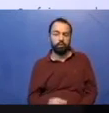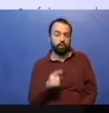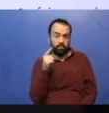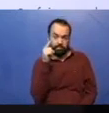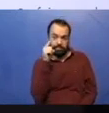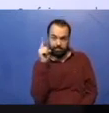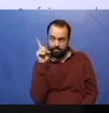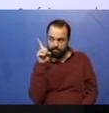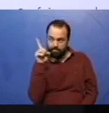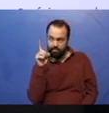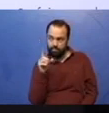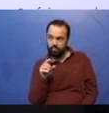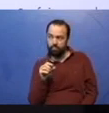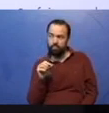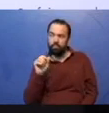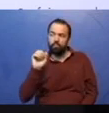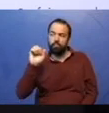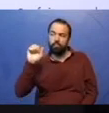Essa nuvem é a